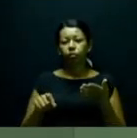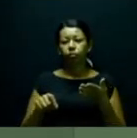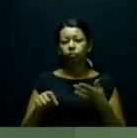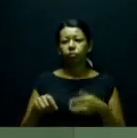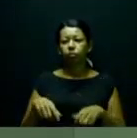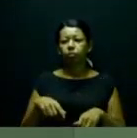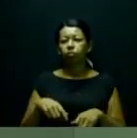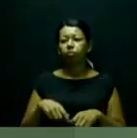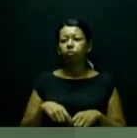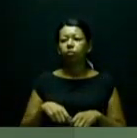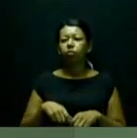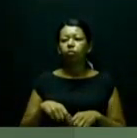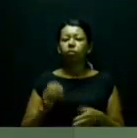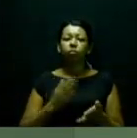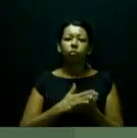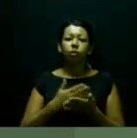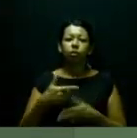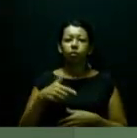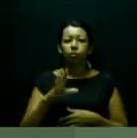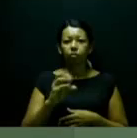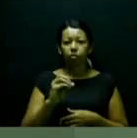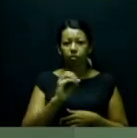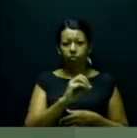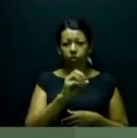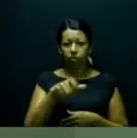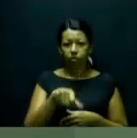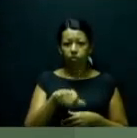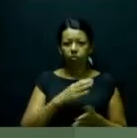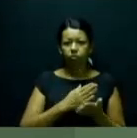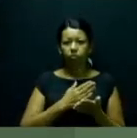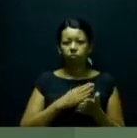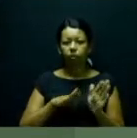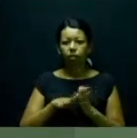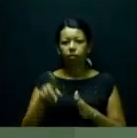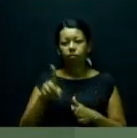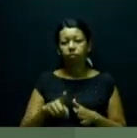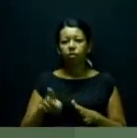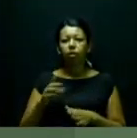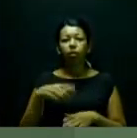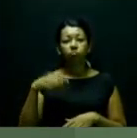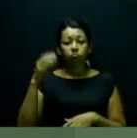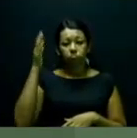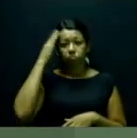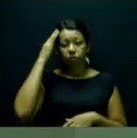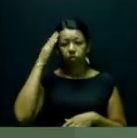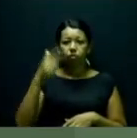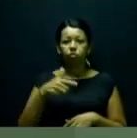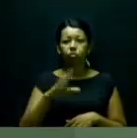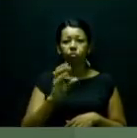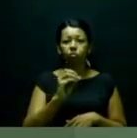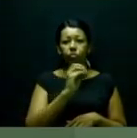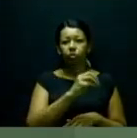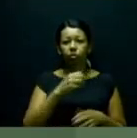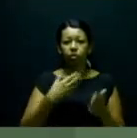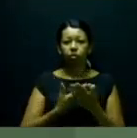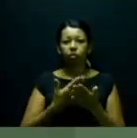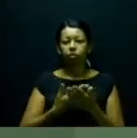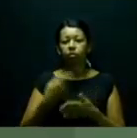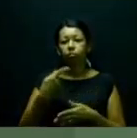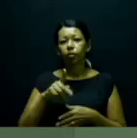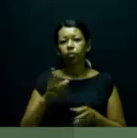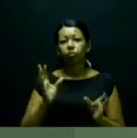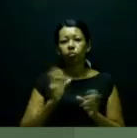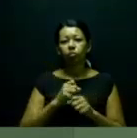jornada desde 2009, passando a ser considerada integral, 200 aulas, para cálculo de proventos